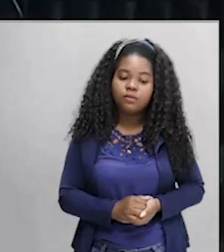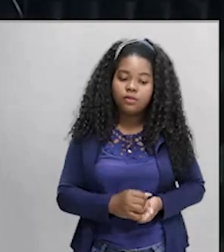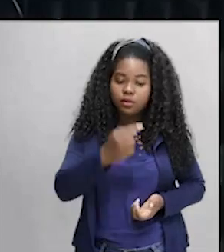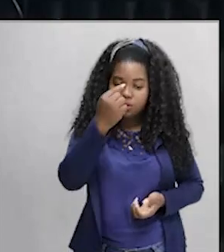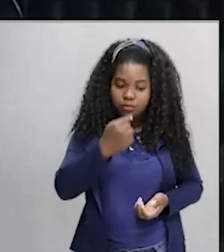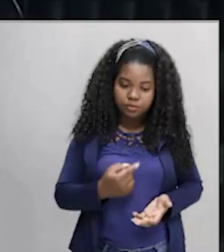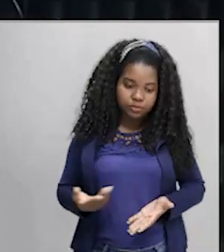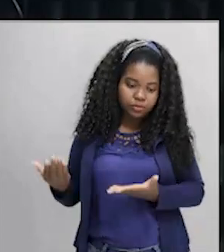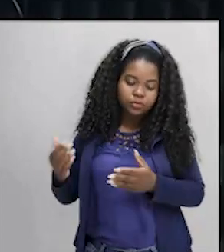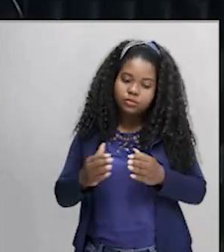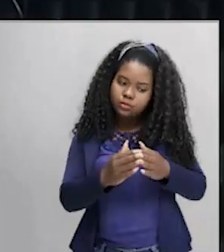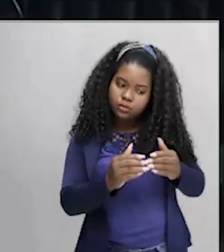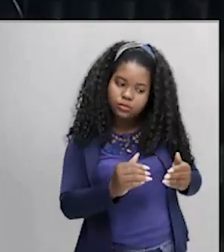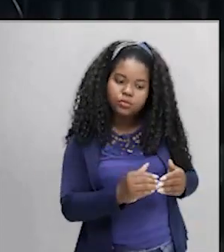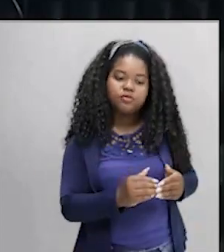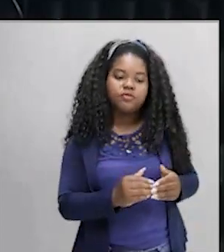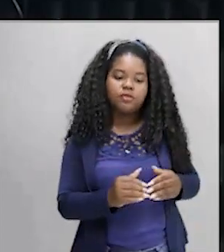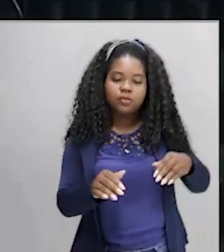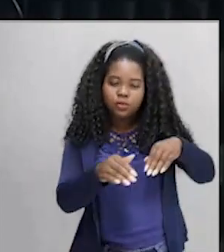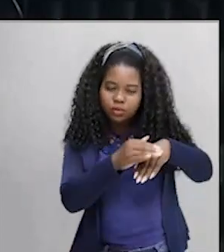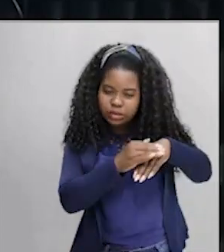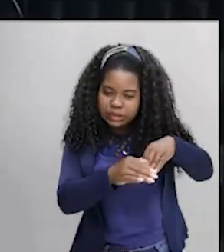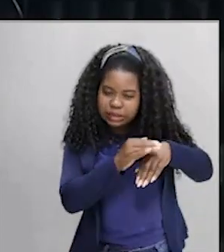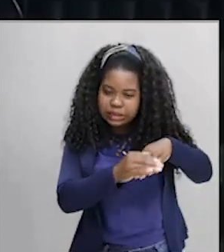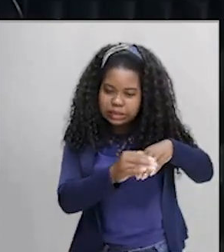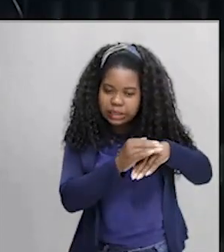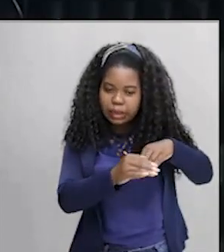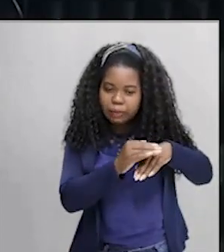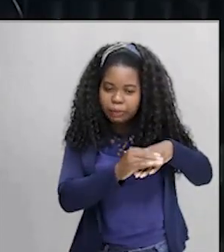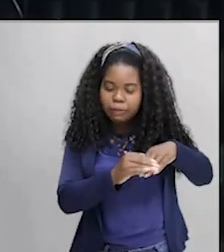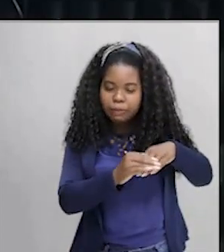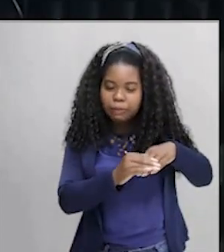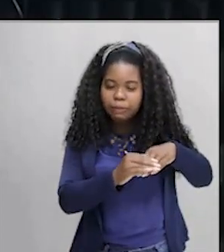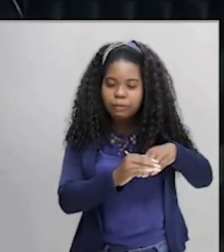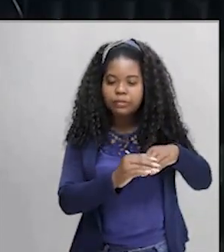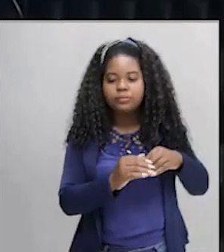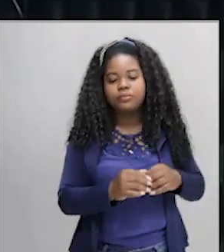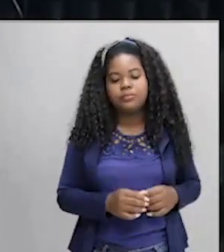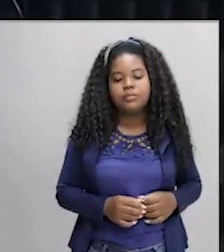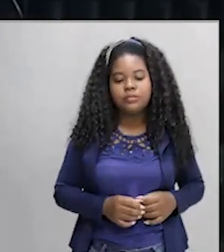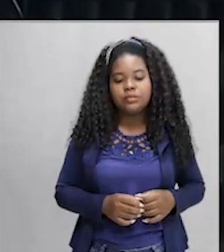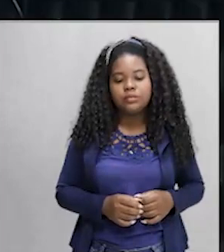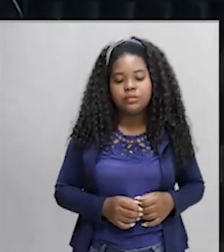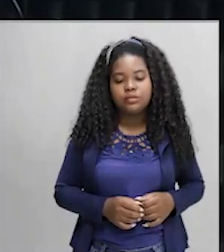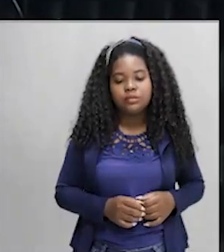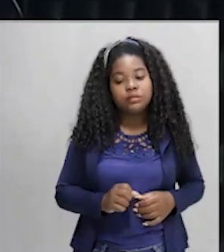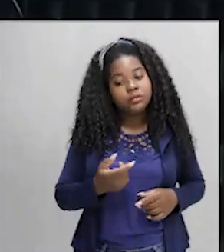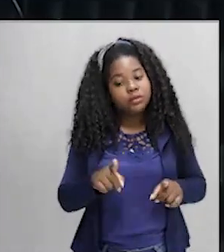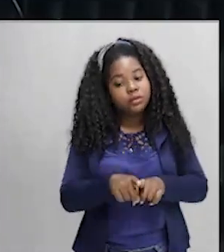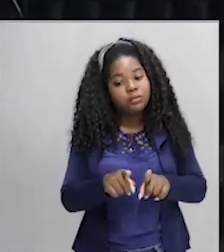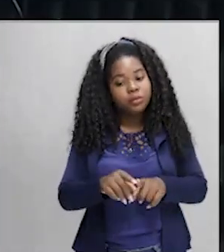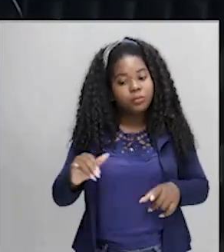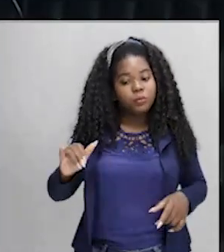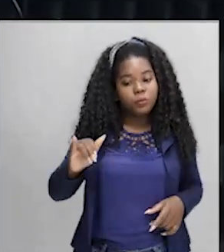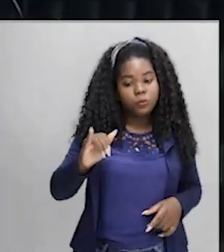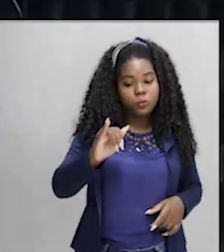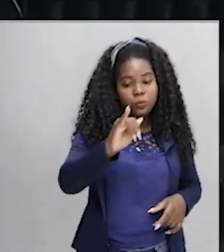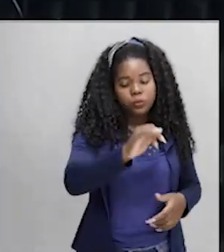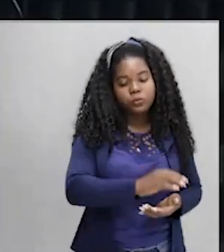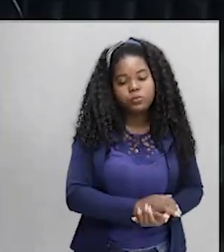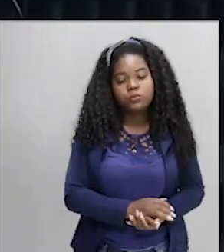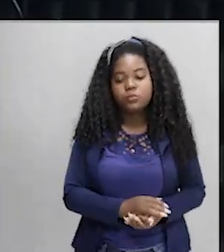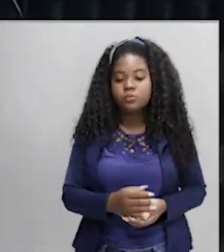aqui, por favor, tire os seus sapatos. Mas take off também pode ser decolar. Então, vocês vão observar,